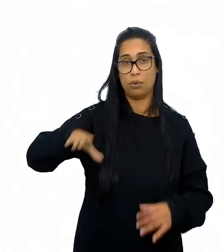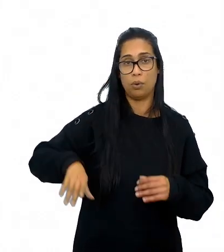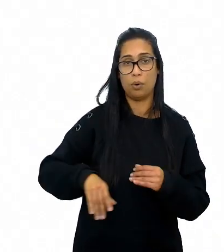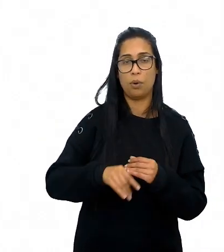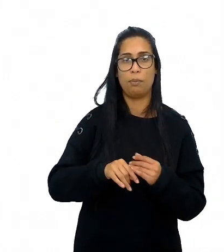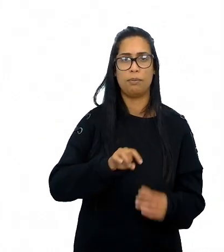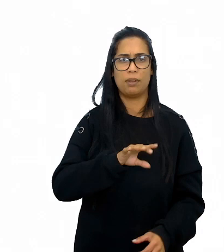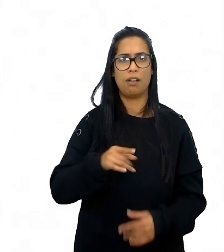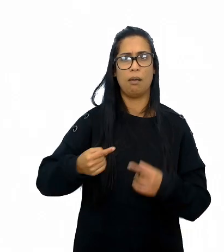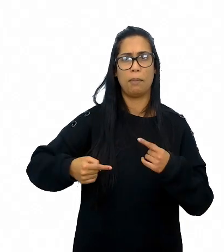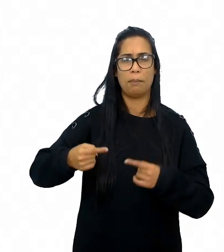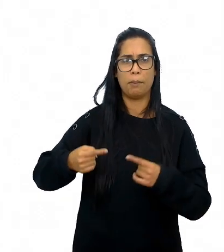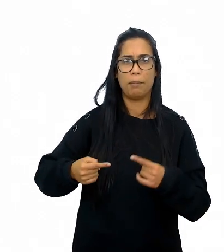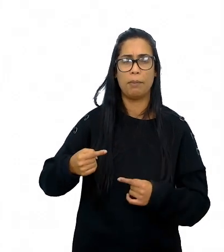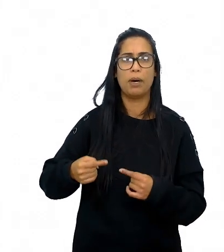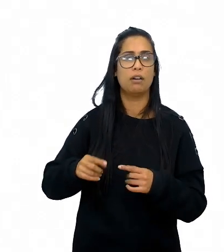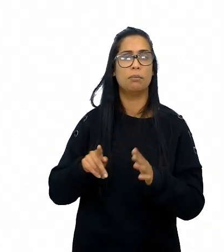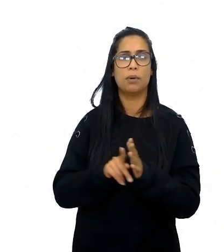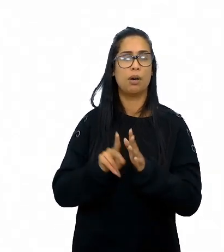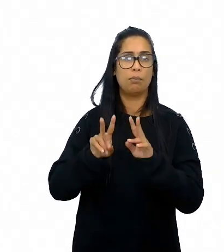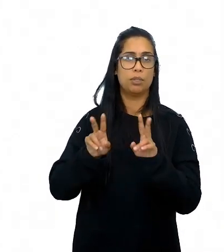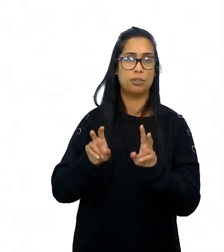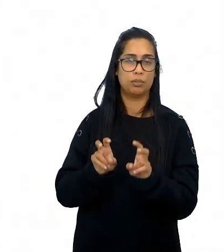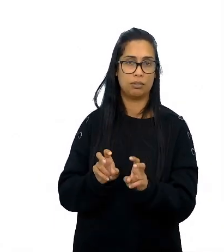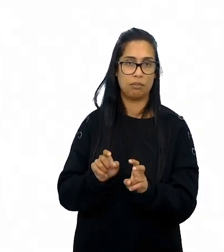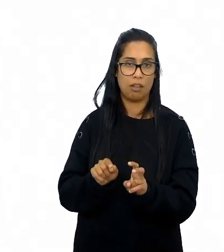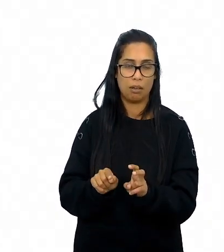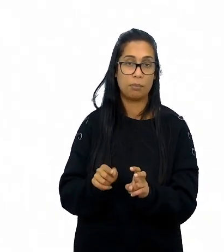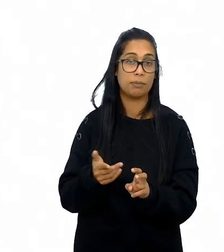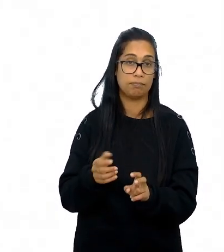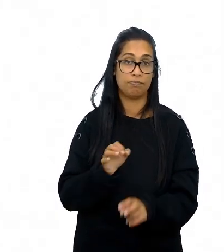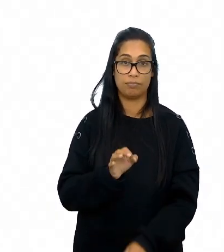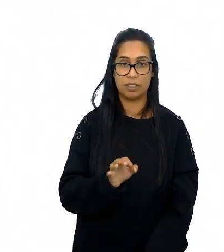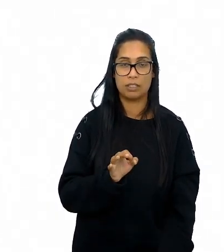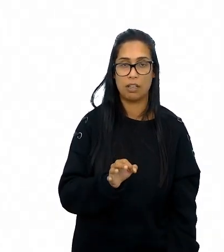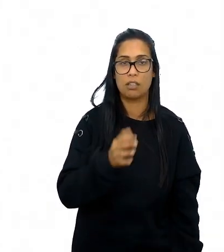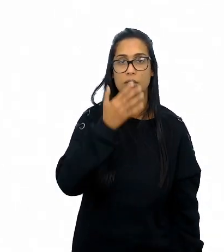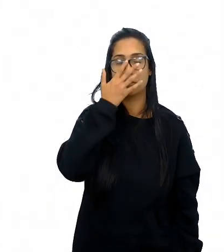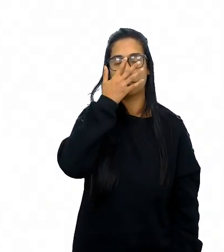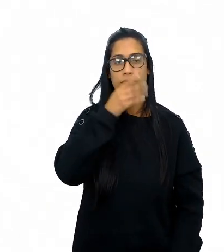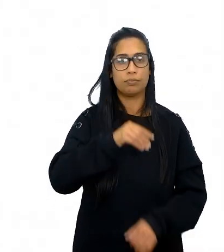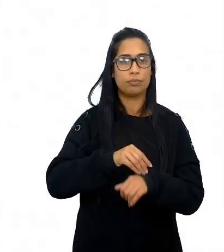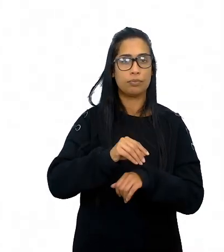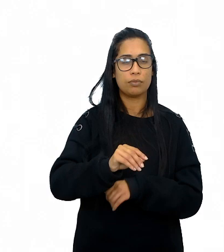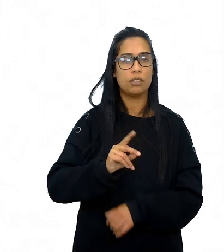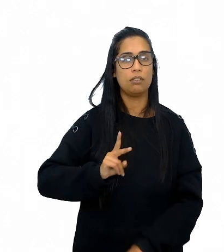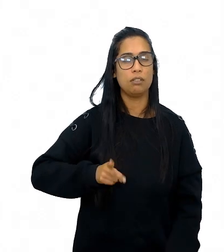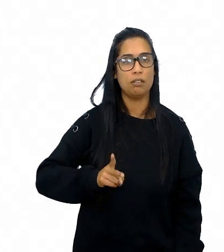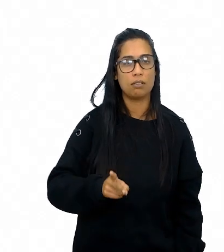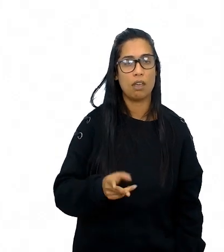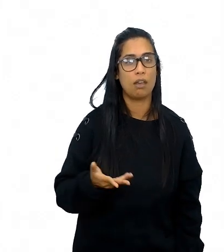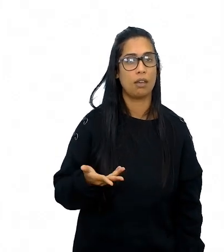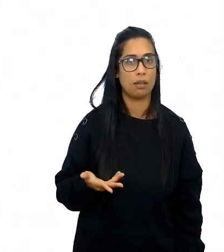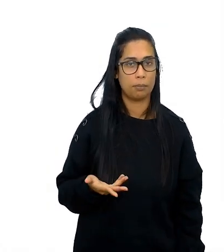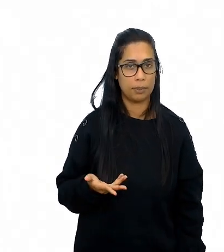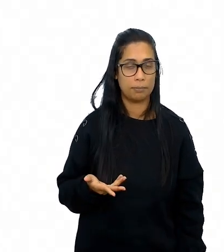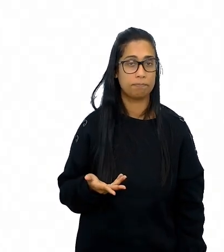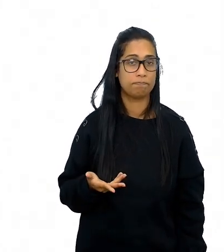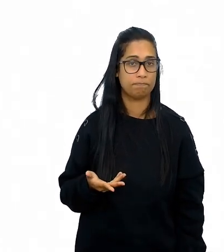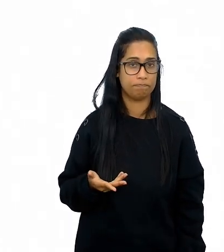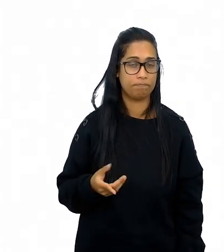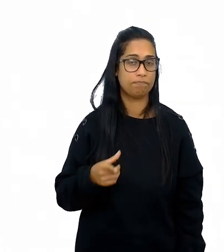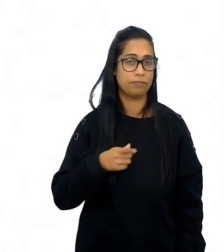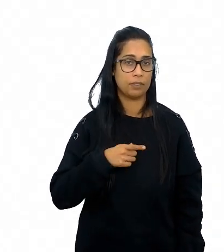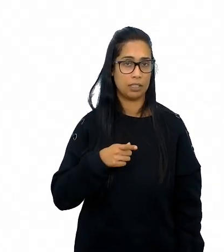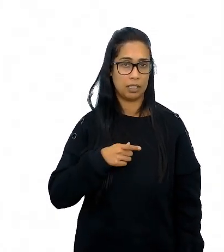para a discussão daquela temática, dando essa maior complexidade, indicando esses diferentes vieses, né,